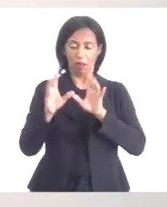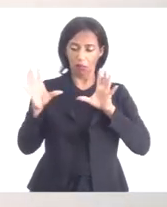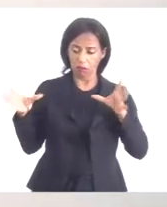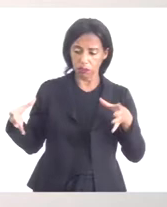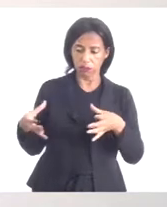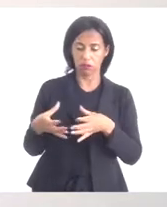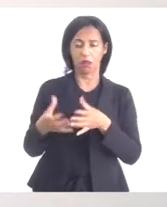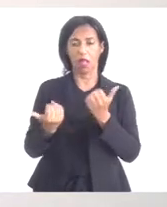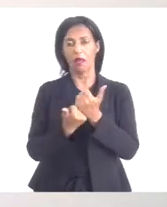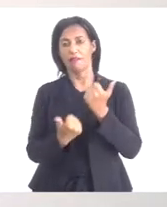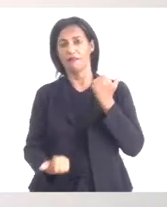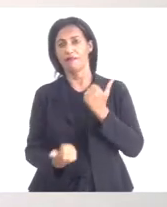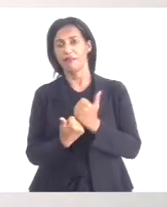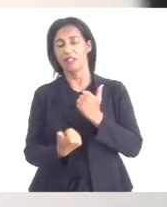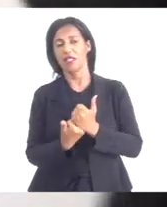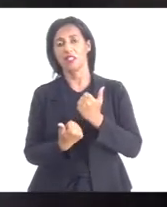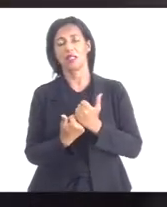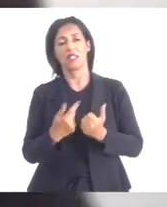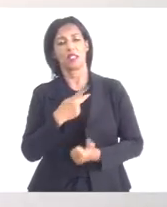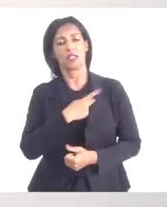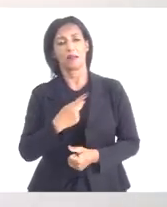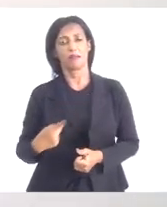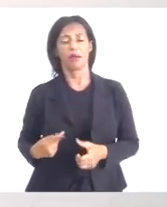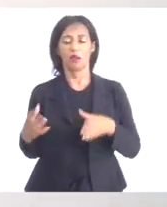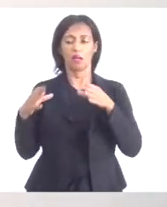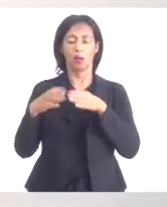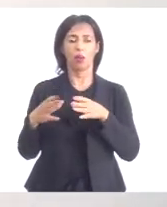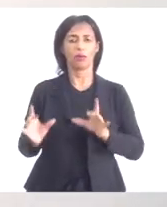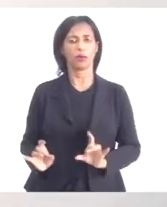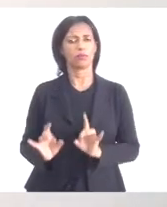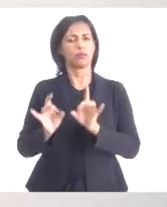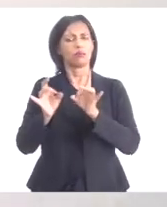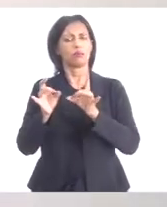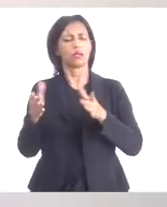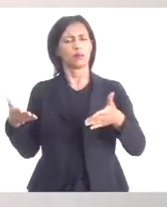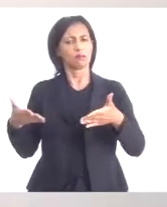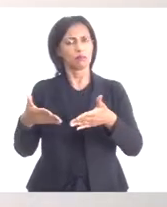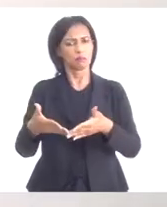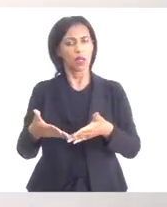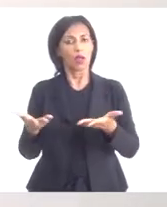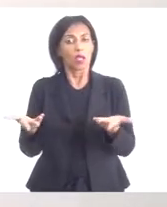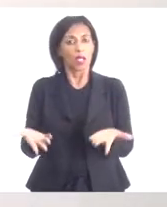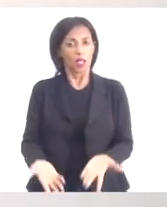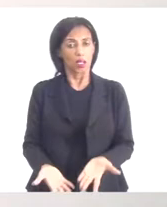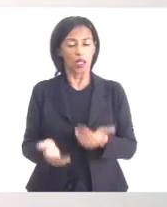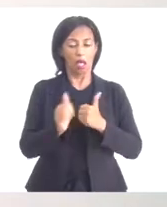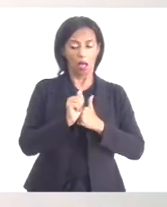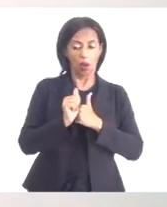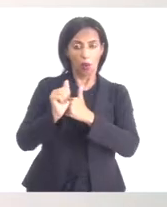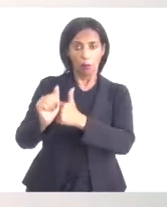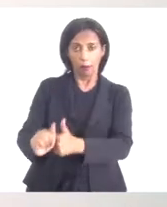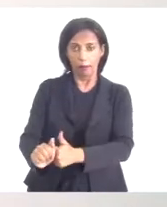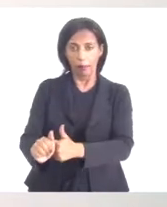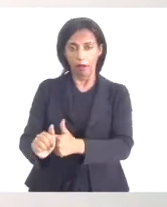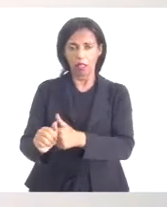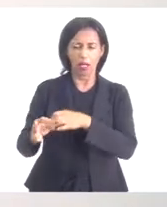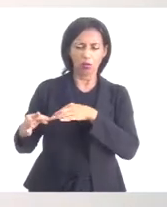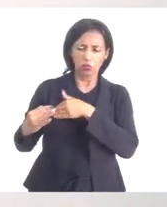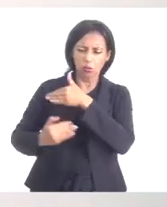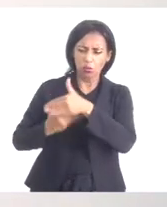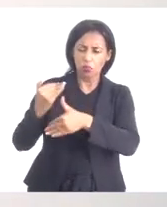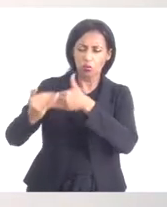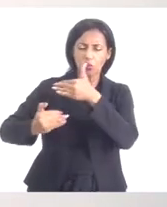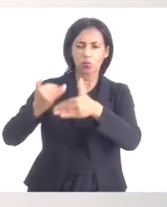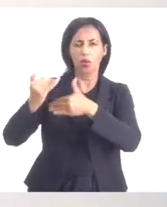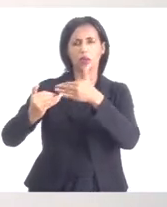a vice-presidência da comissão especial que é acompanha todo o processo